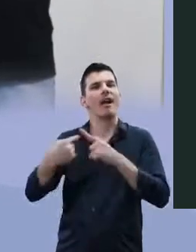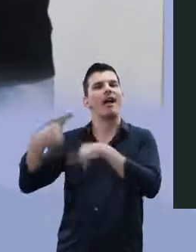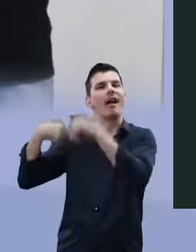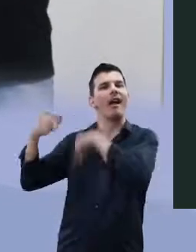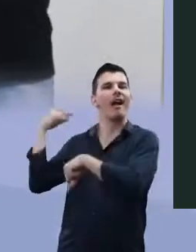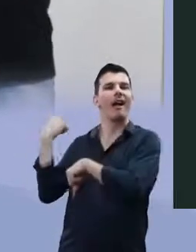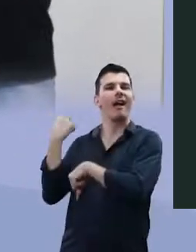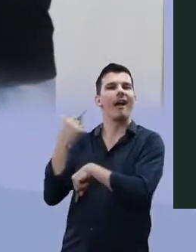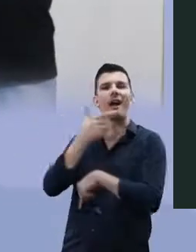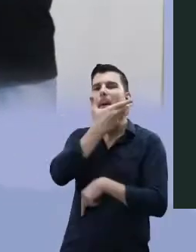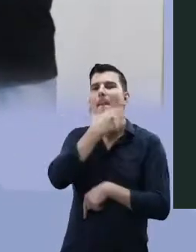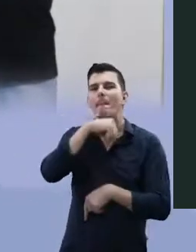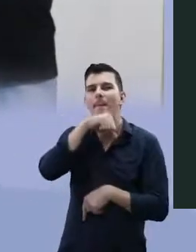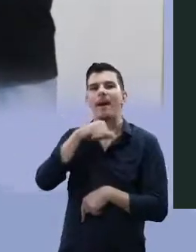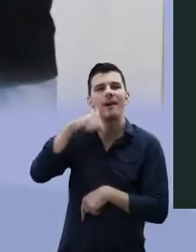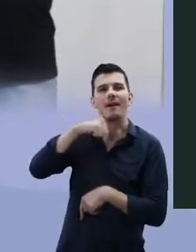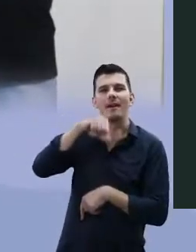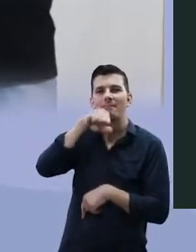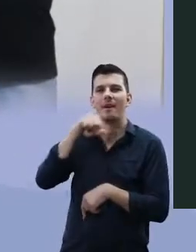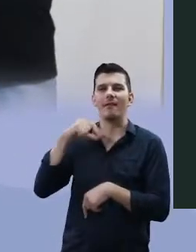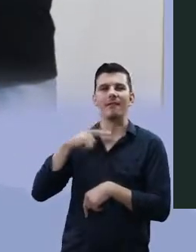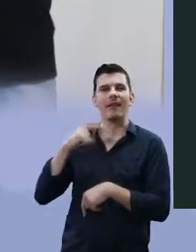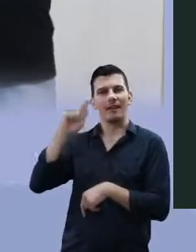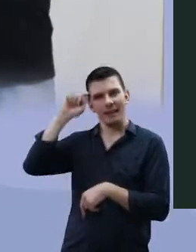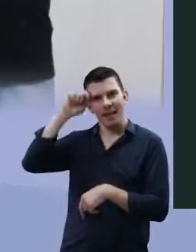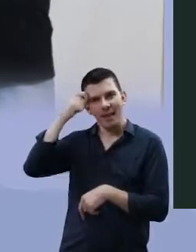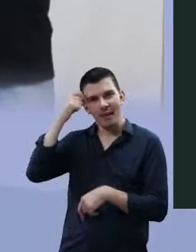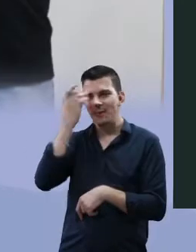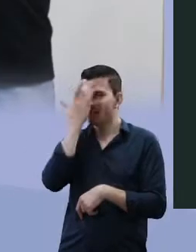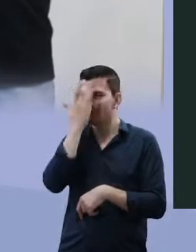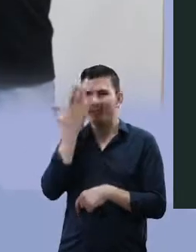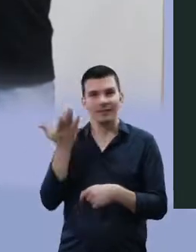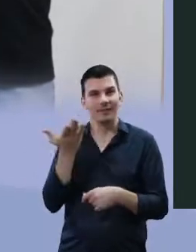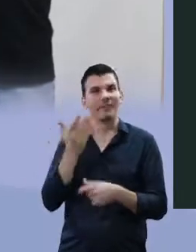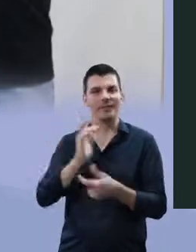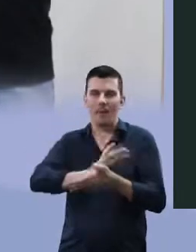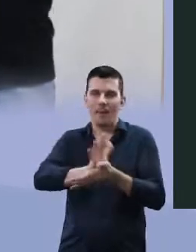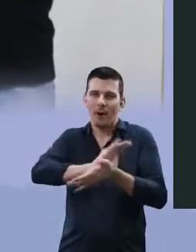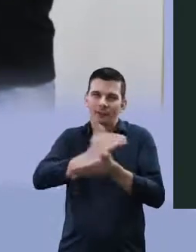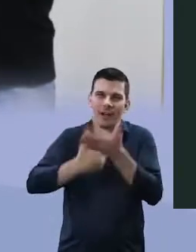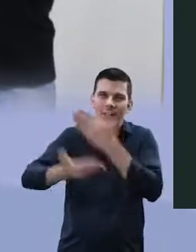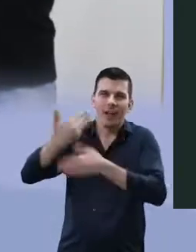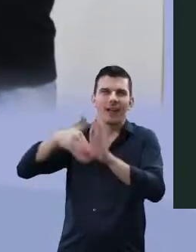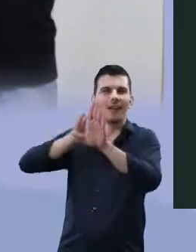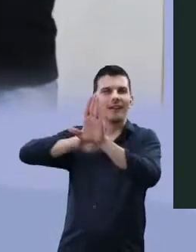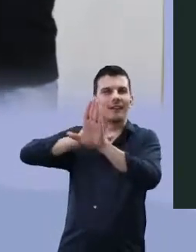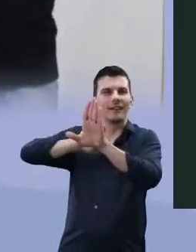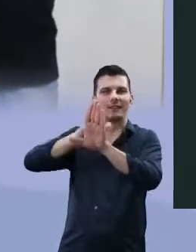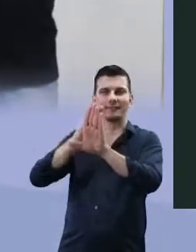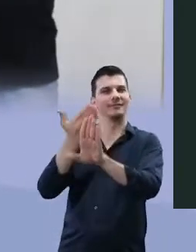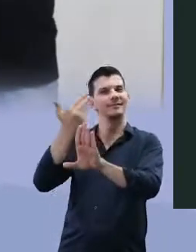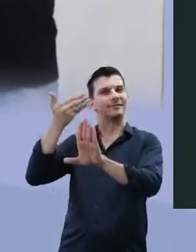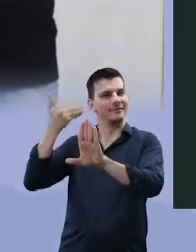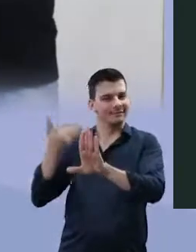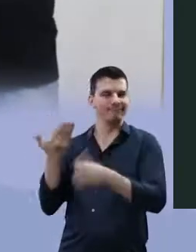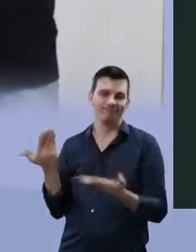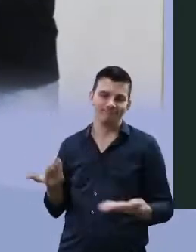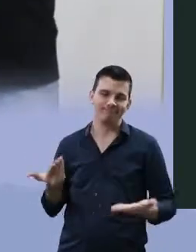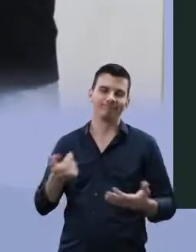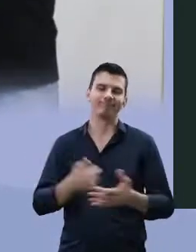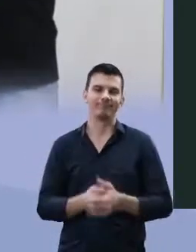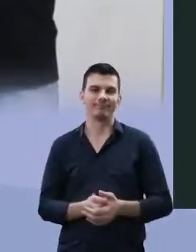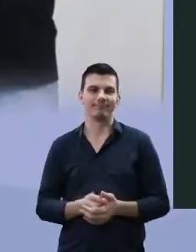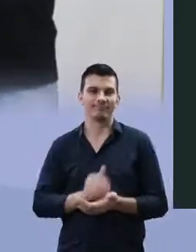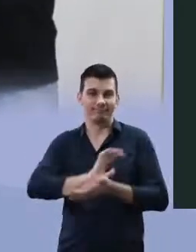conta dos pais, né? Então, independente do cargo que ela ocupe ou que venha a ocupar, ela